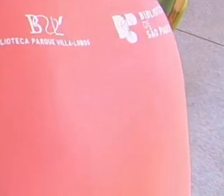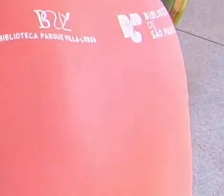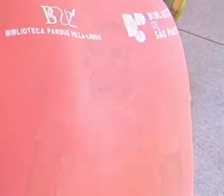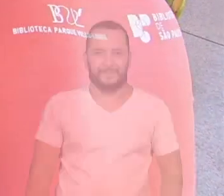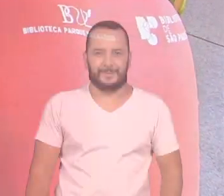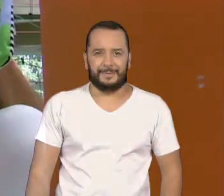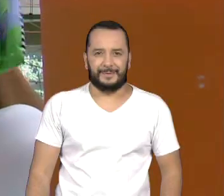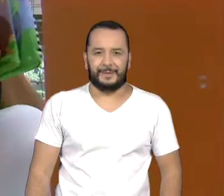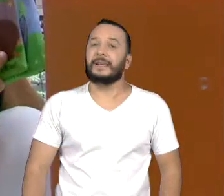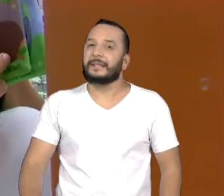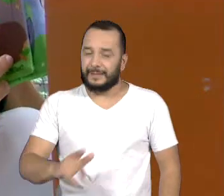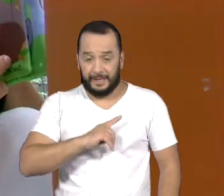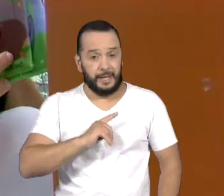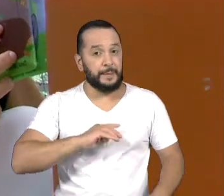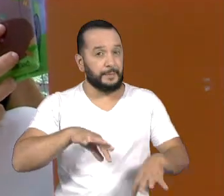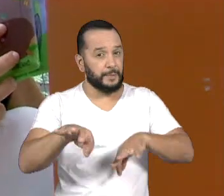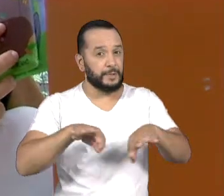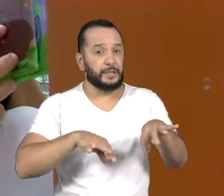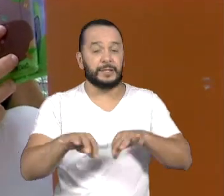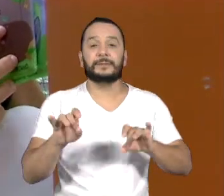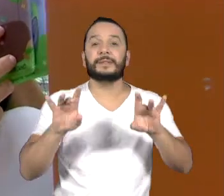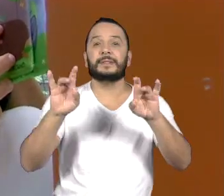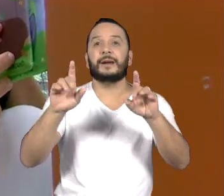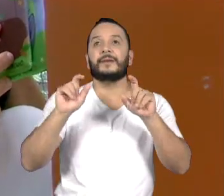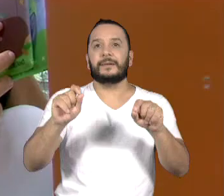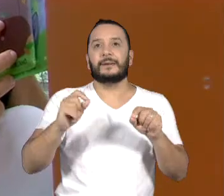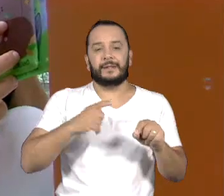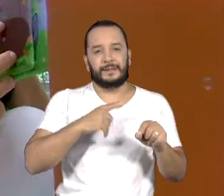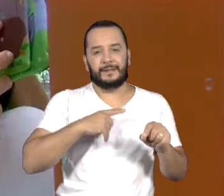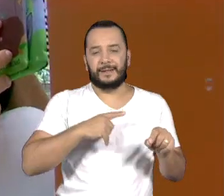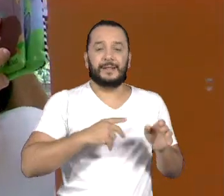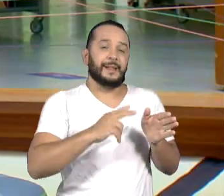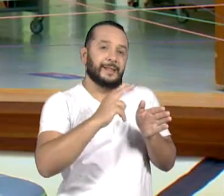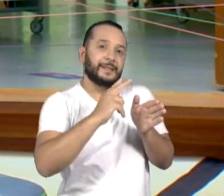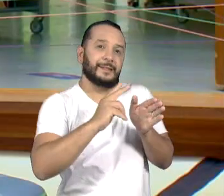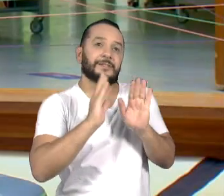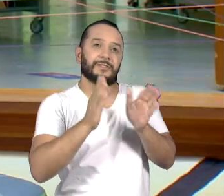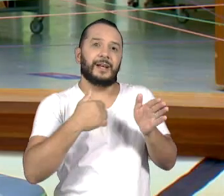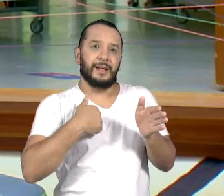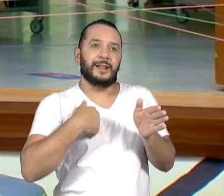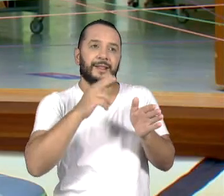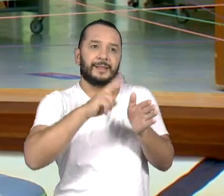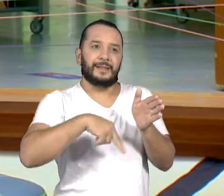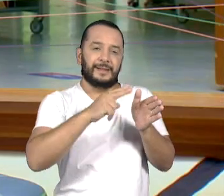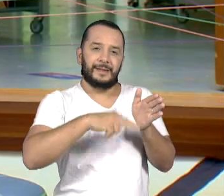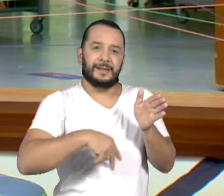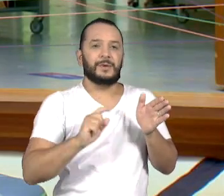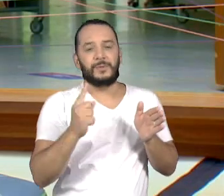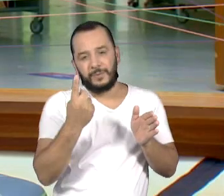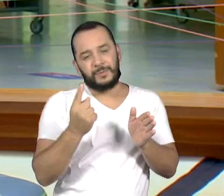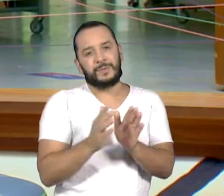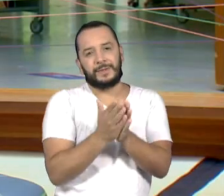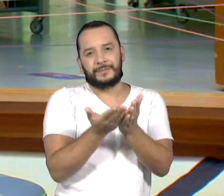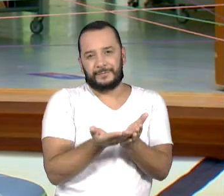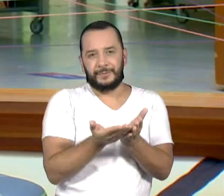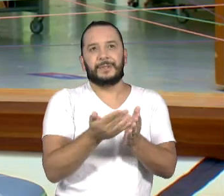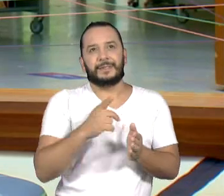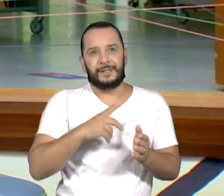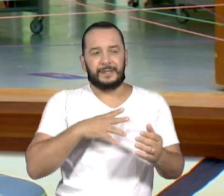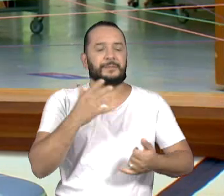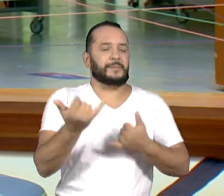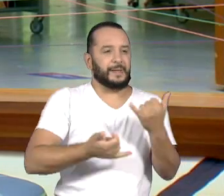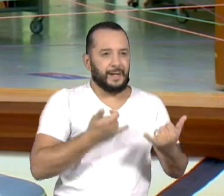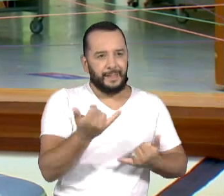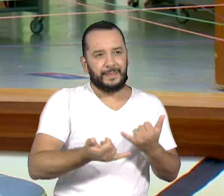você muda o programa específico chamado le no ninho e é um ambiente que nós construímos com brincadeiras